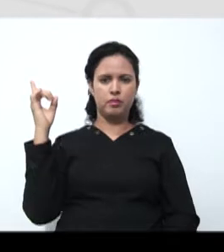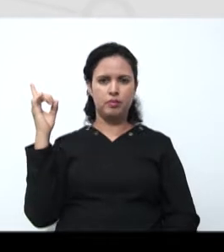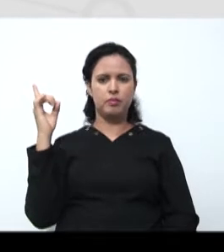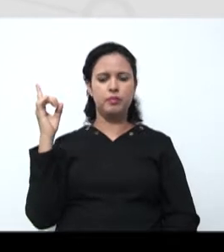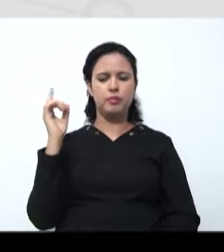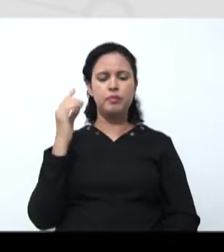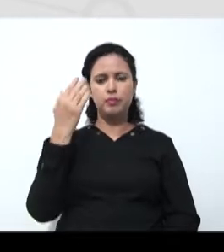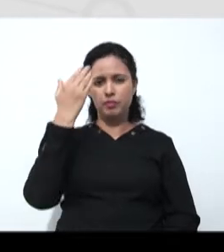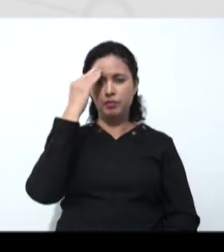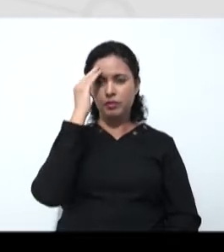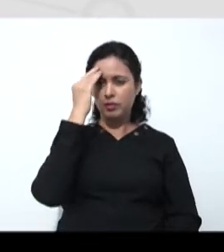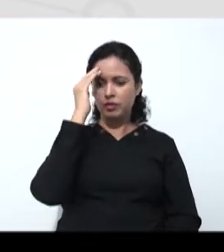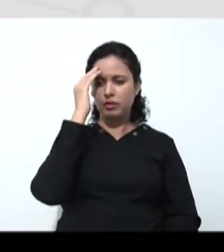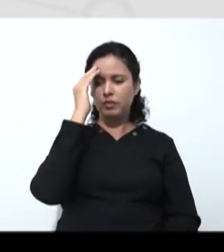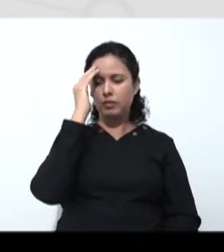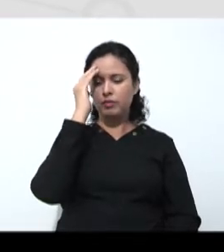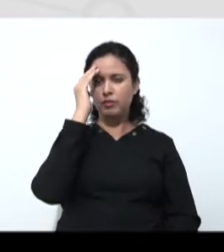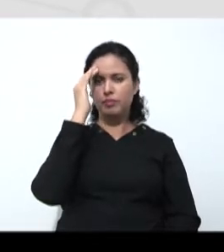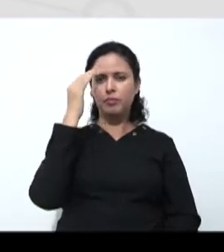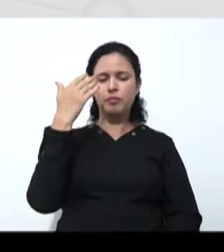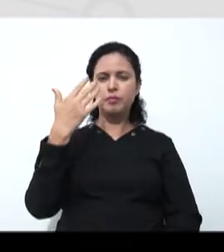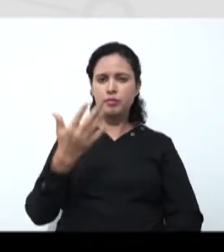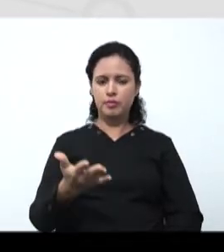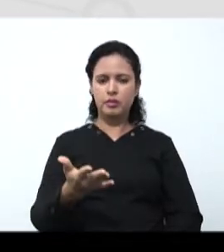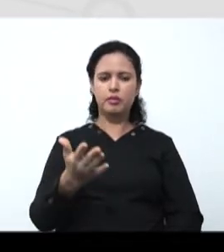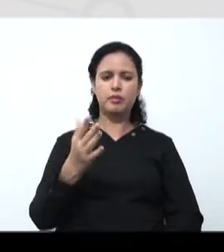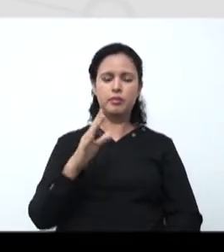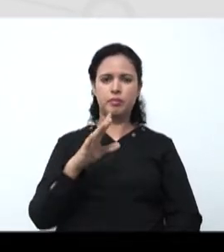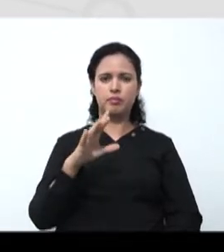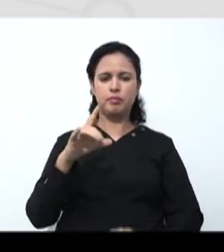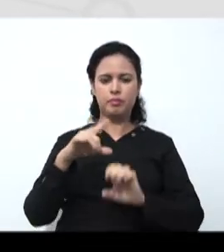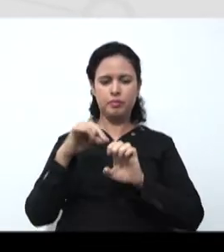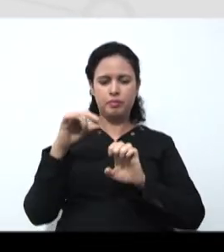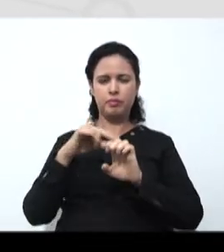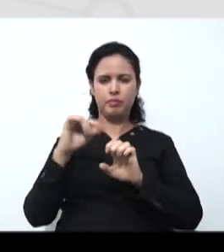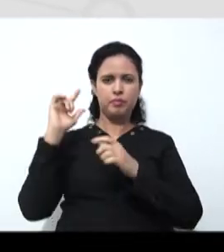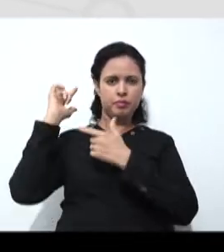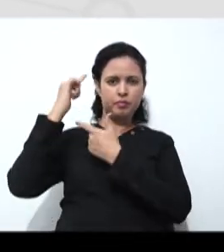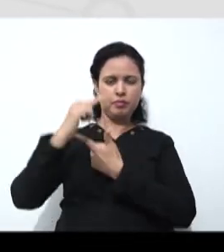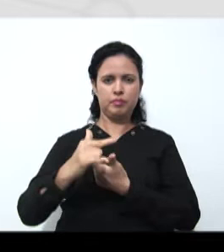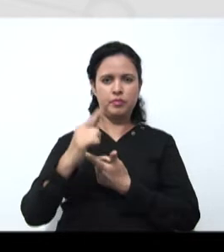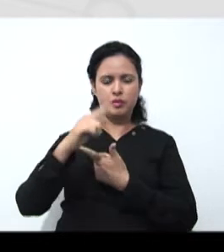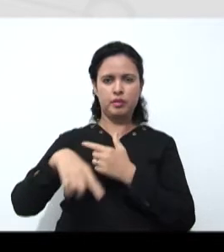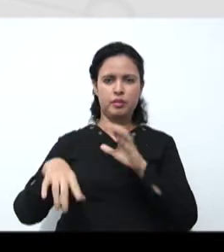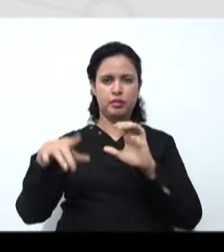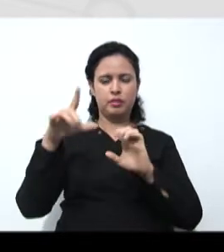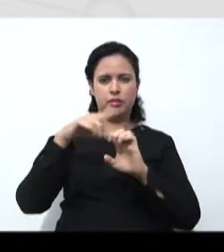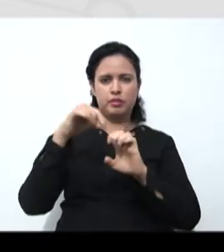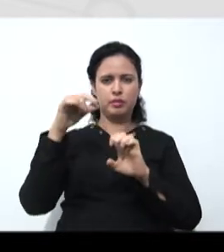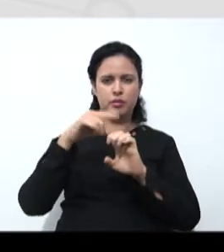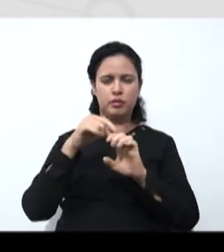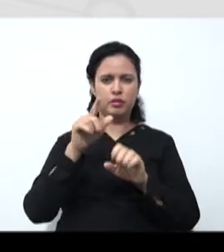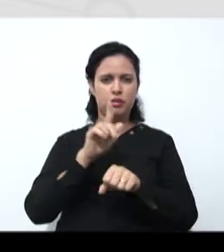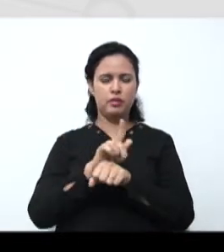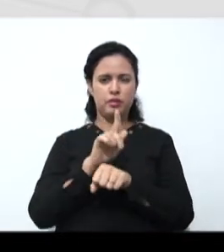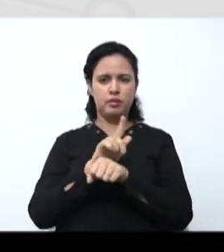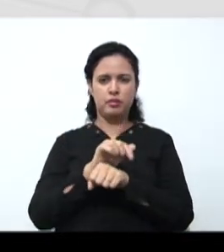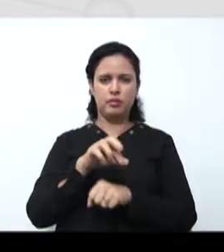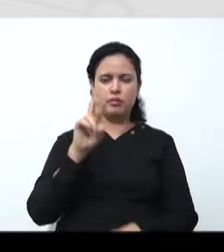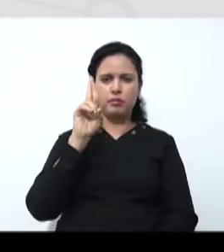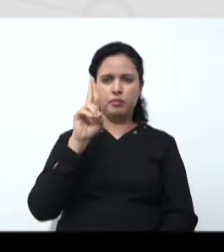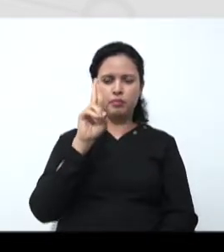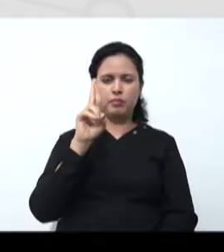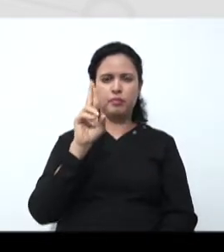compreender. O empreendedorismo tradicional, ele se trata de uma empresa que é gerenciada por seus donos ou seus